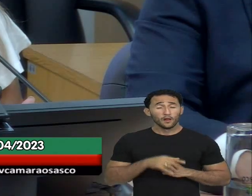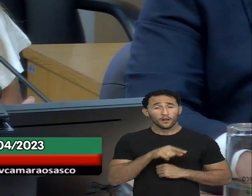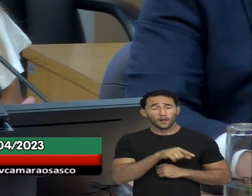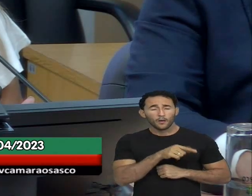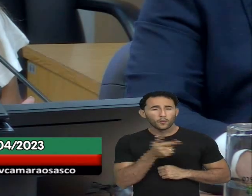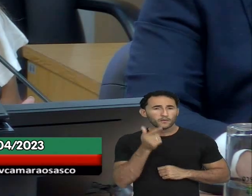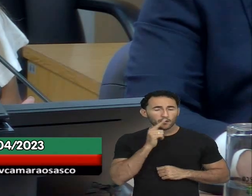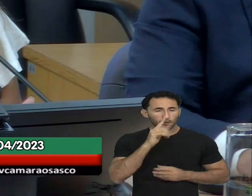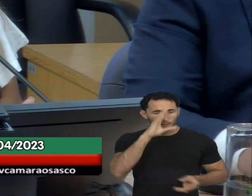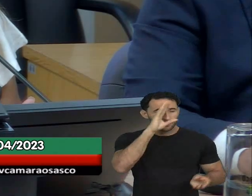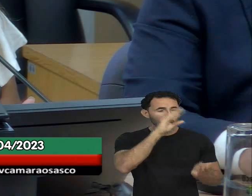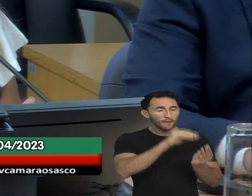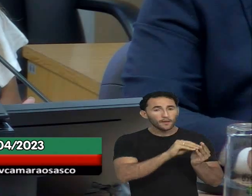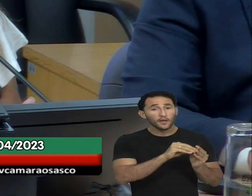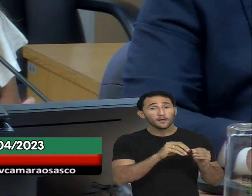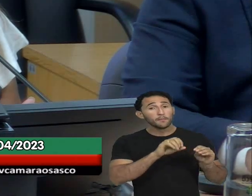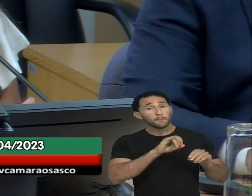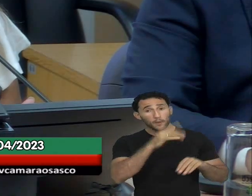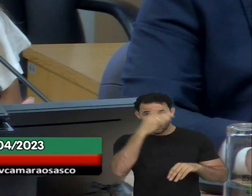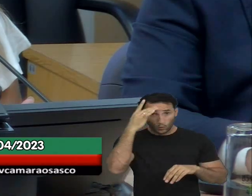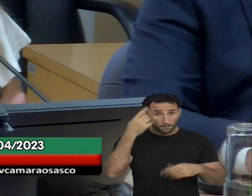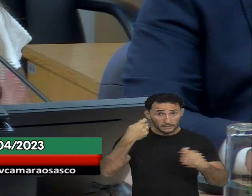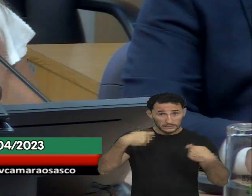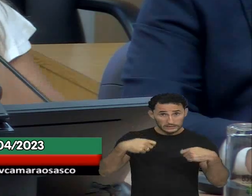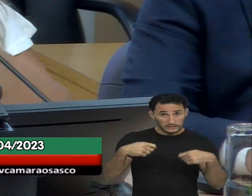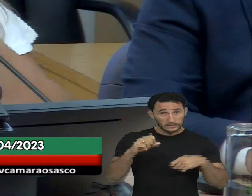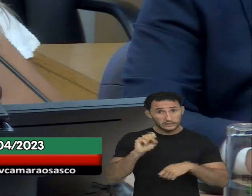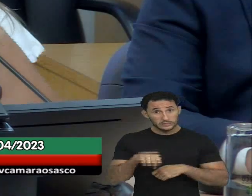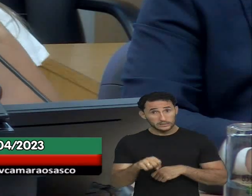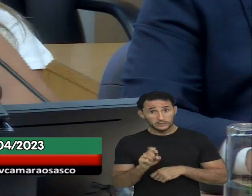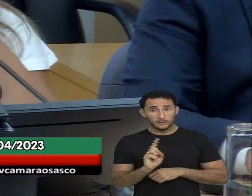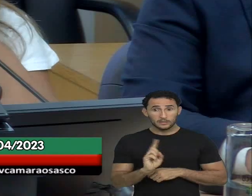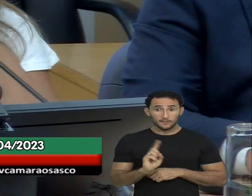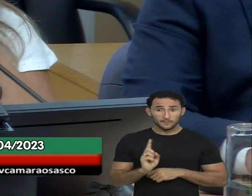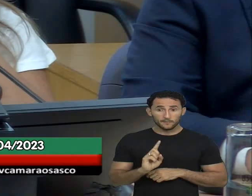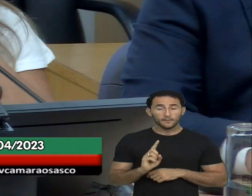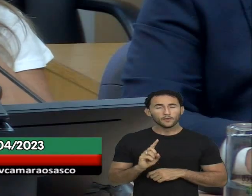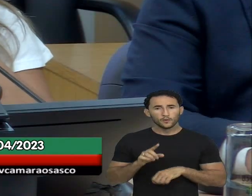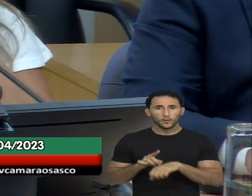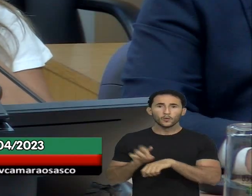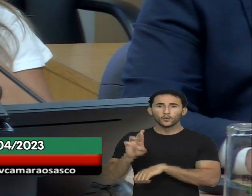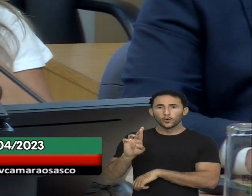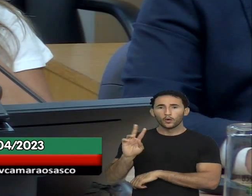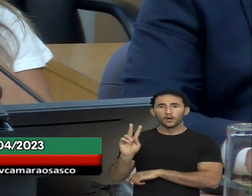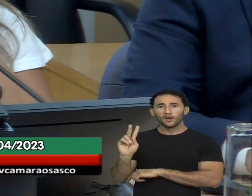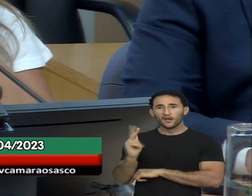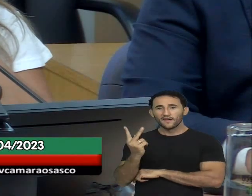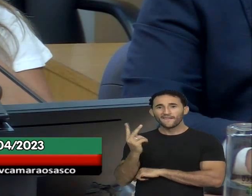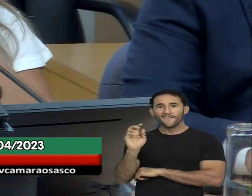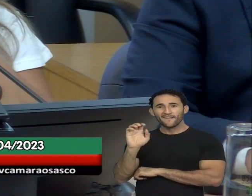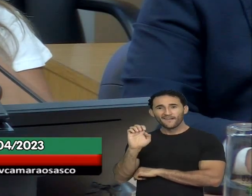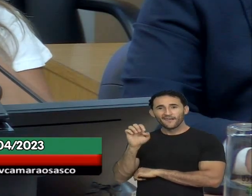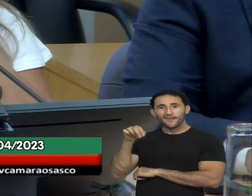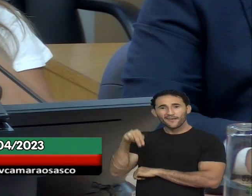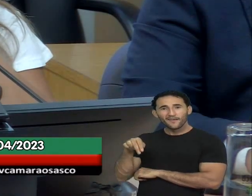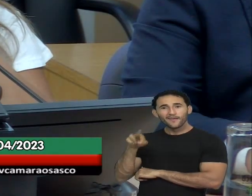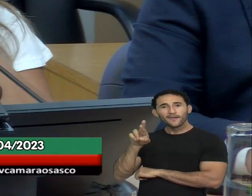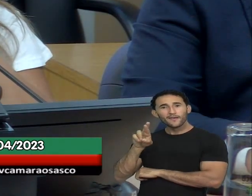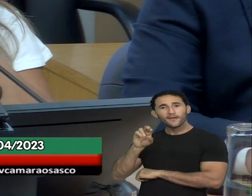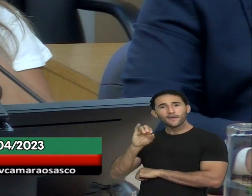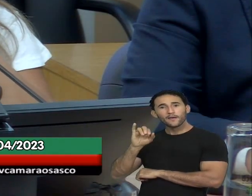entender se a pessoa precisa ou não. Né? Então, doutor Henrique, nós vamos te receber aqui, eu quero te